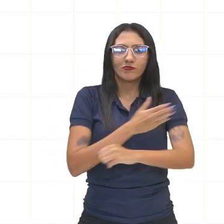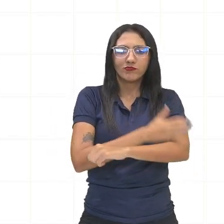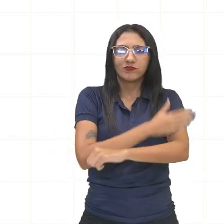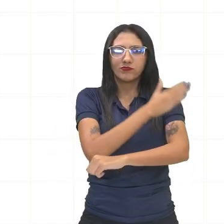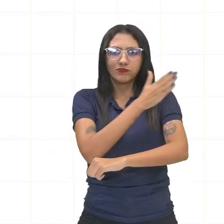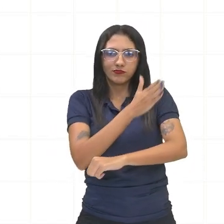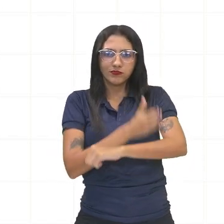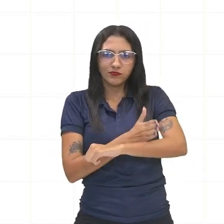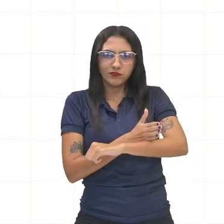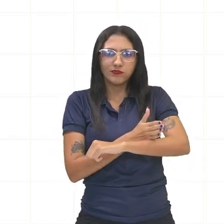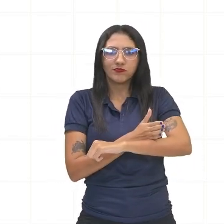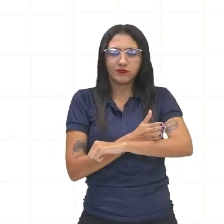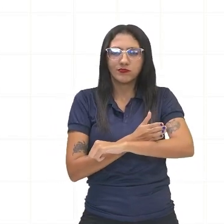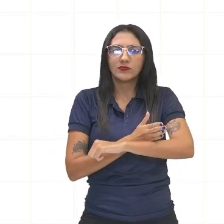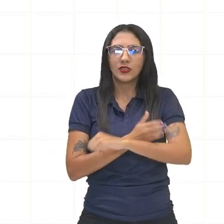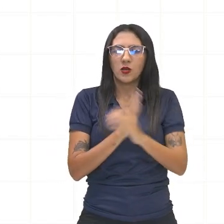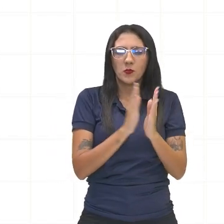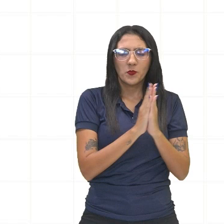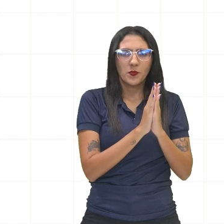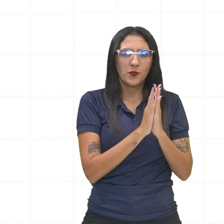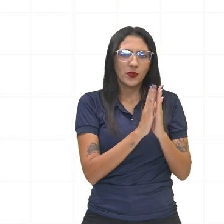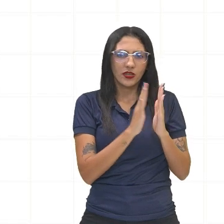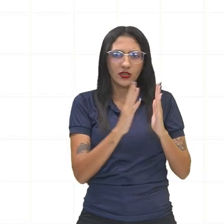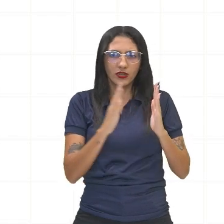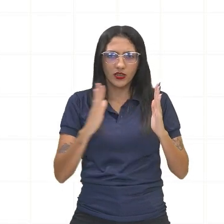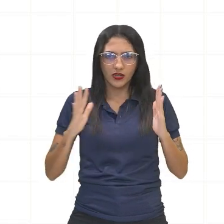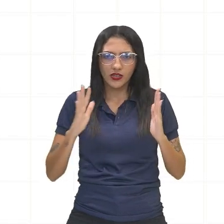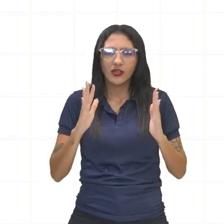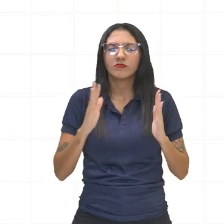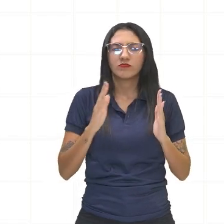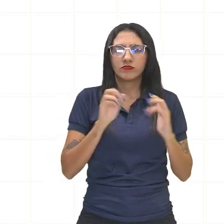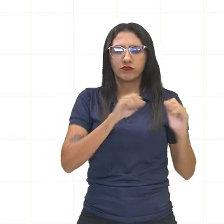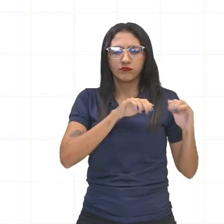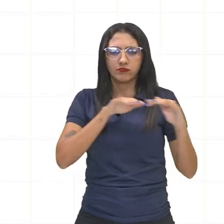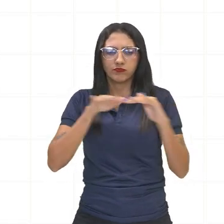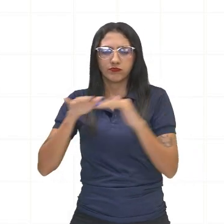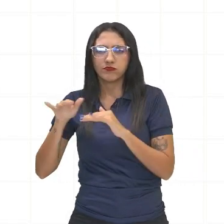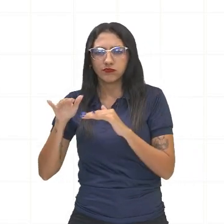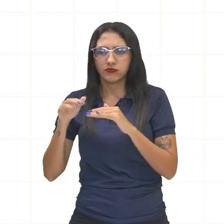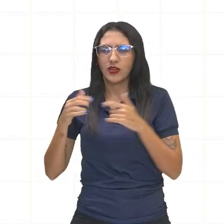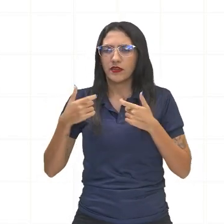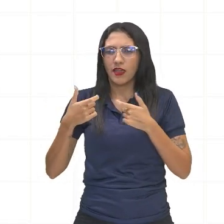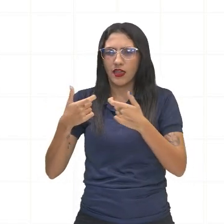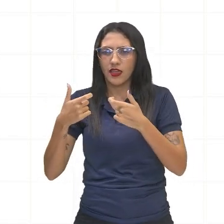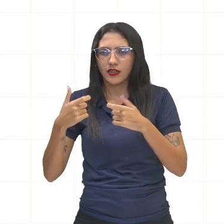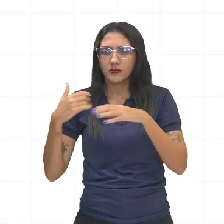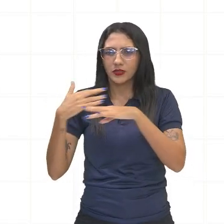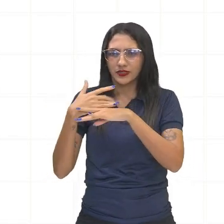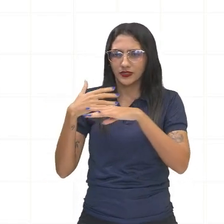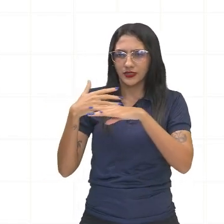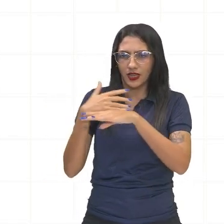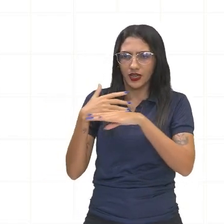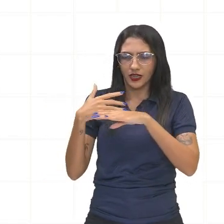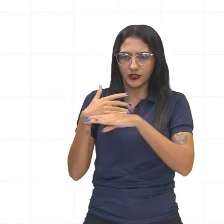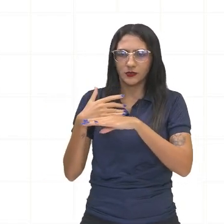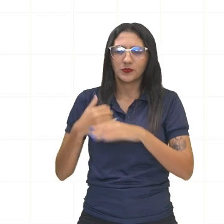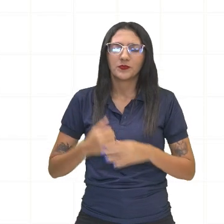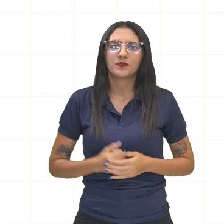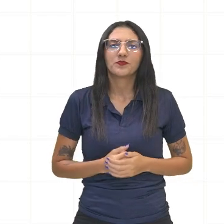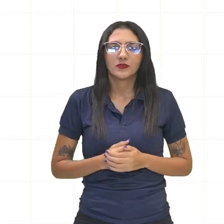de 476 até a invasão da cidade de Constantinopla, que é atualmente Istambul, tá? Temos, então, a